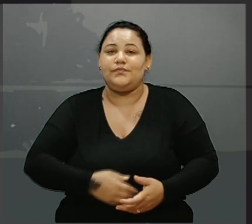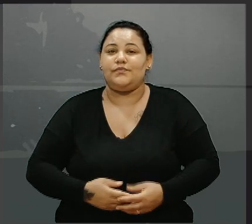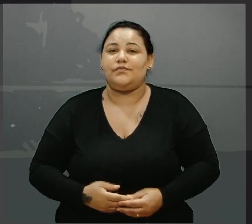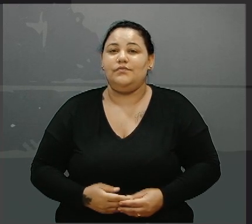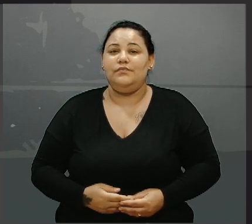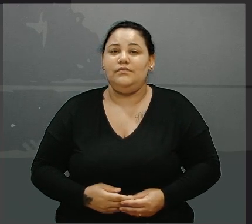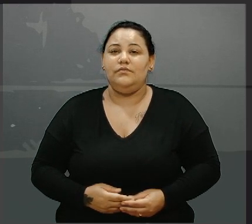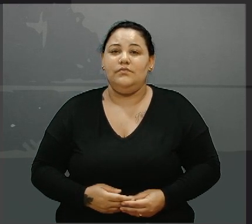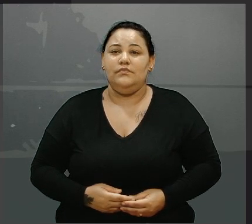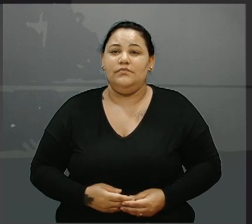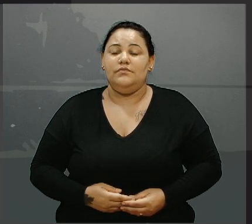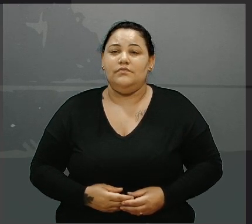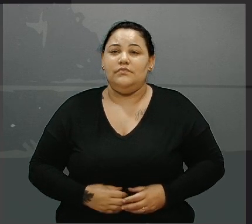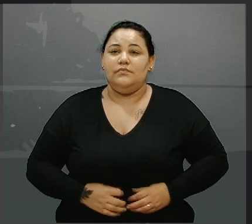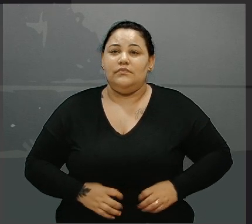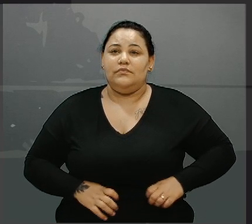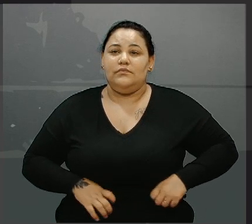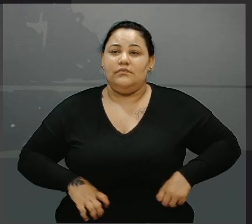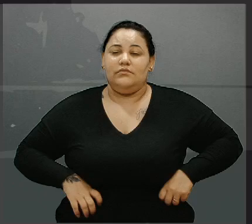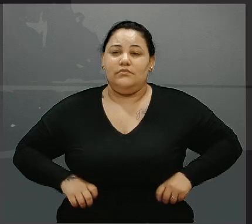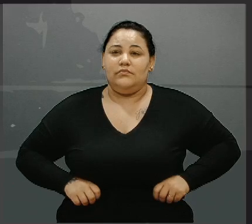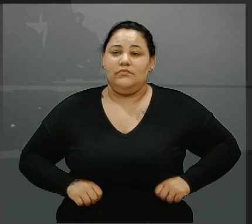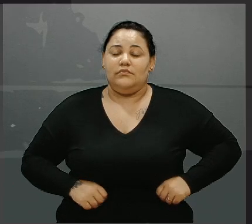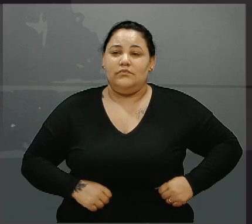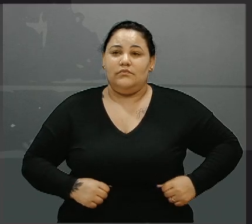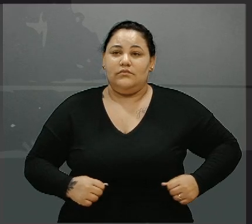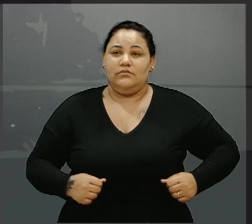a Paula vai trazer a notícia ali,